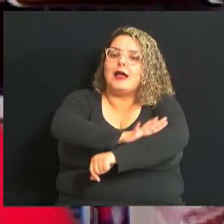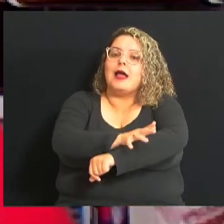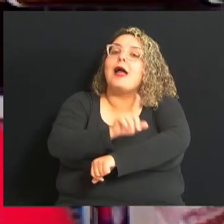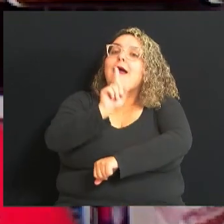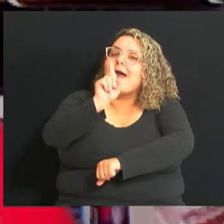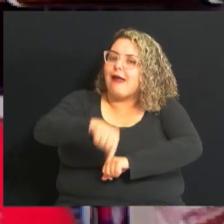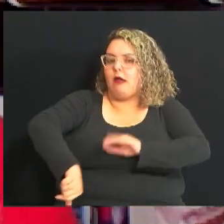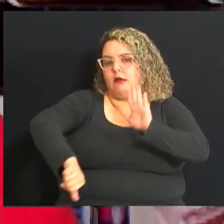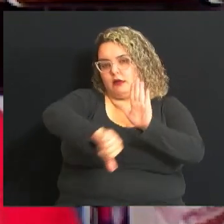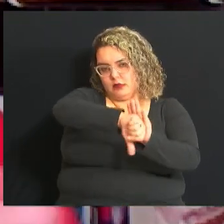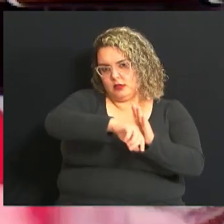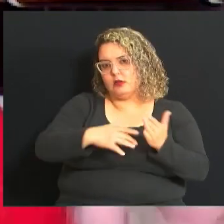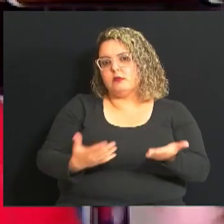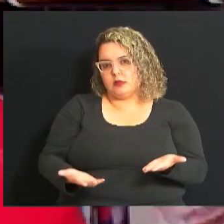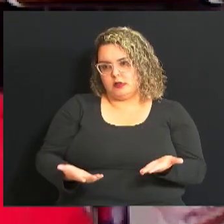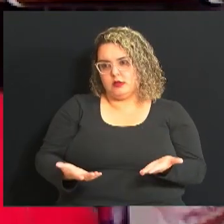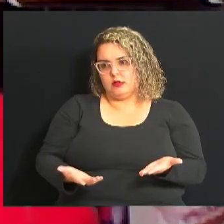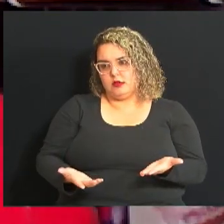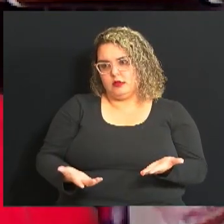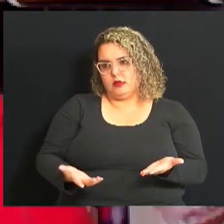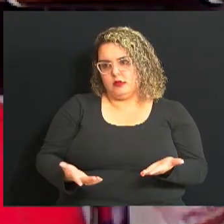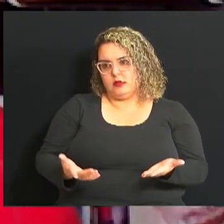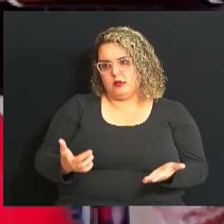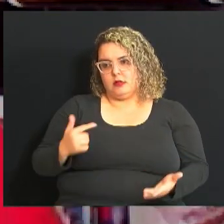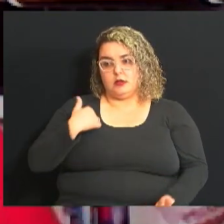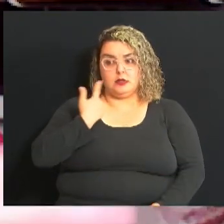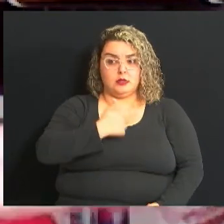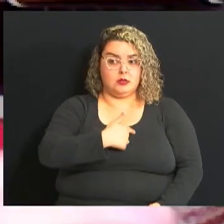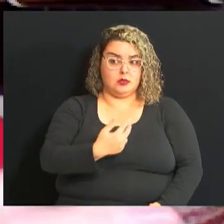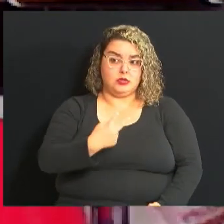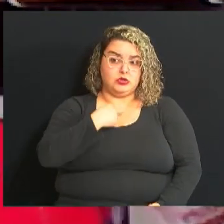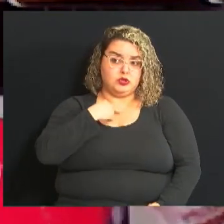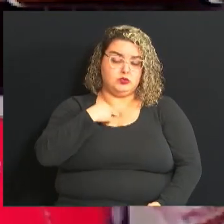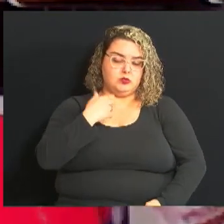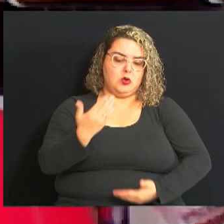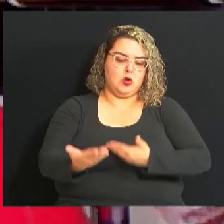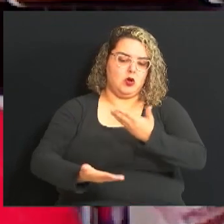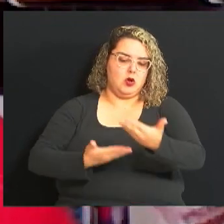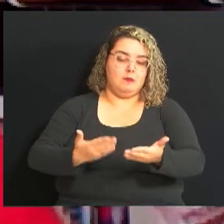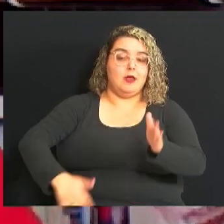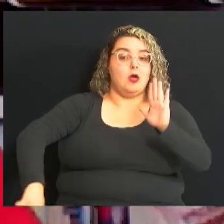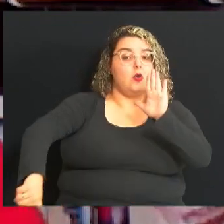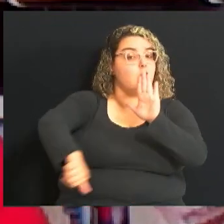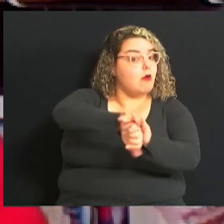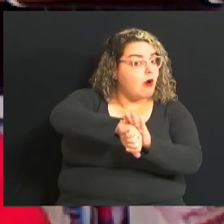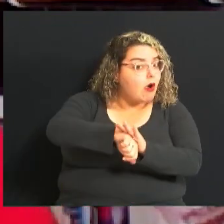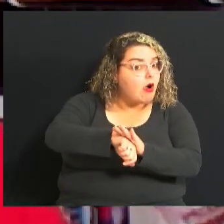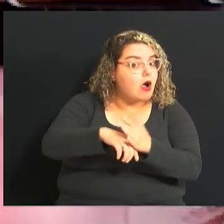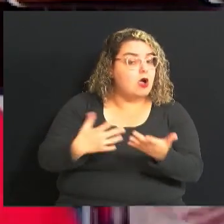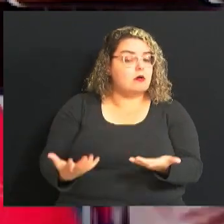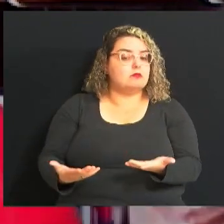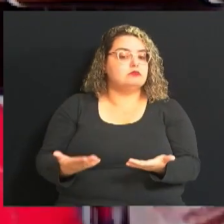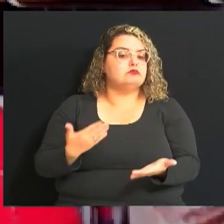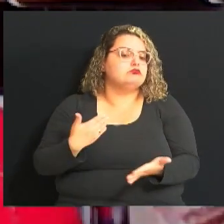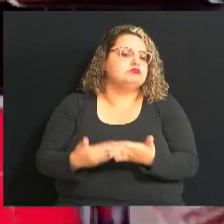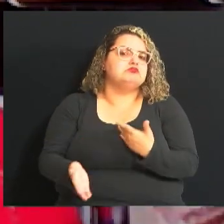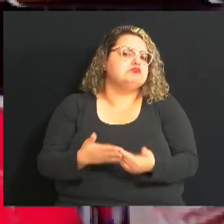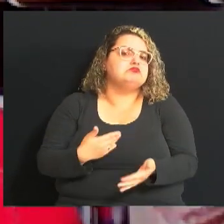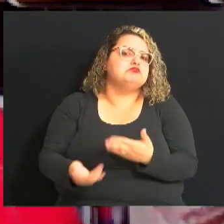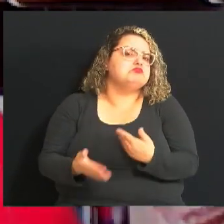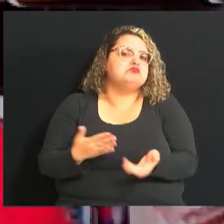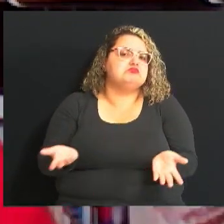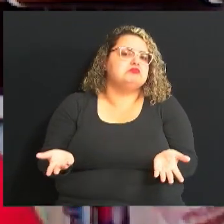crime. E a gente não pode tratar um crime como se fosse uma